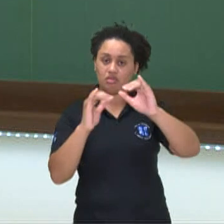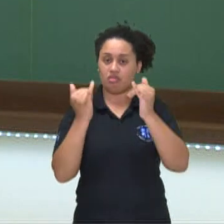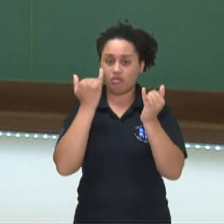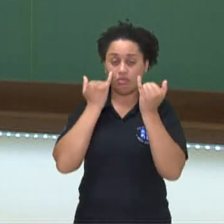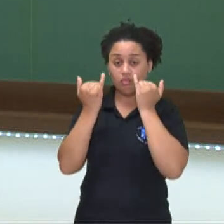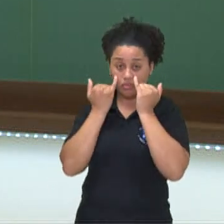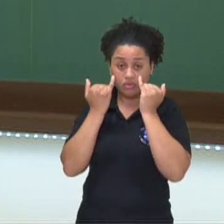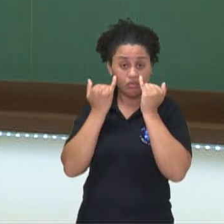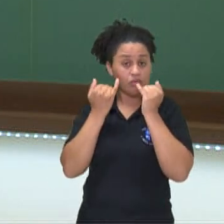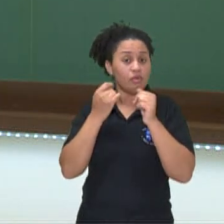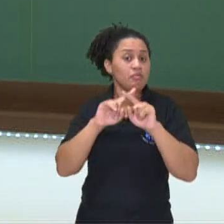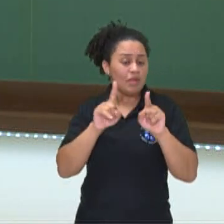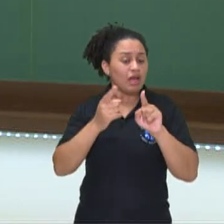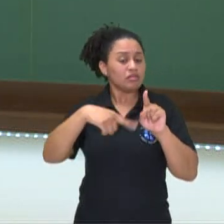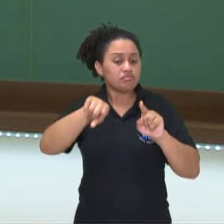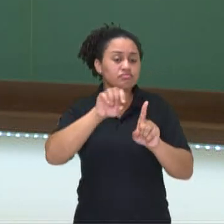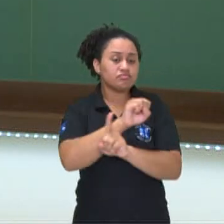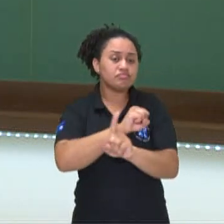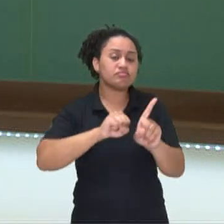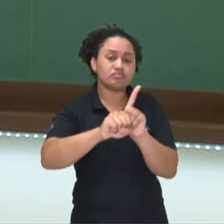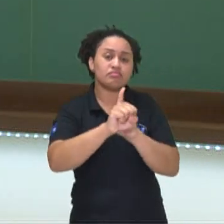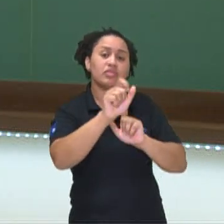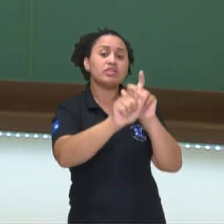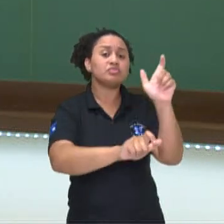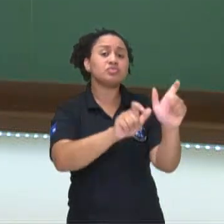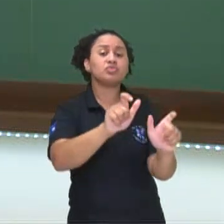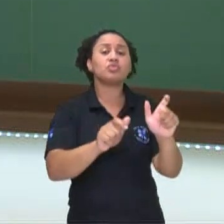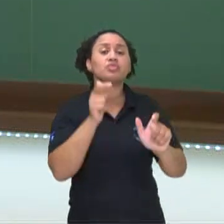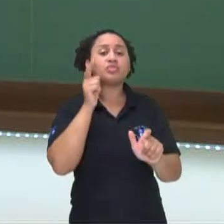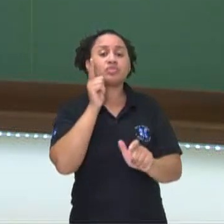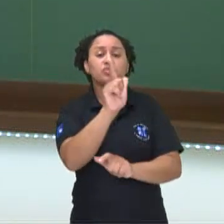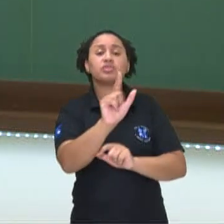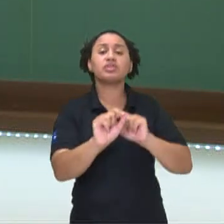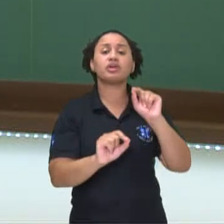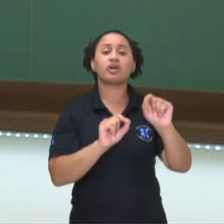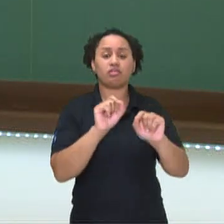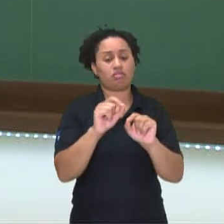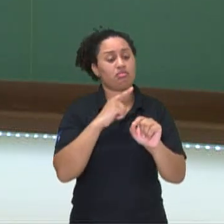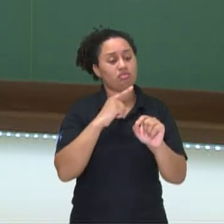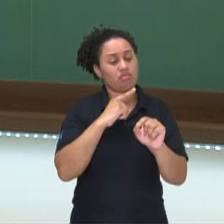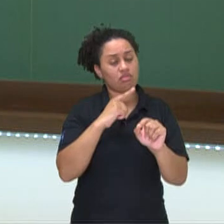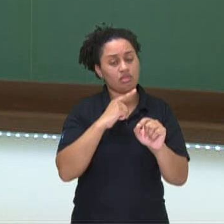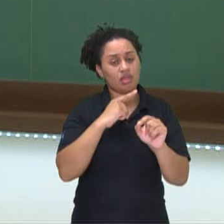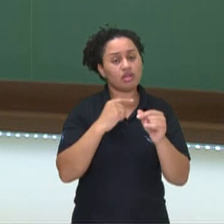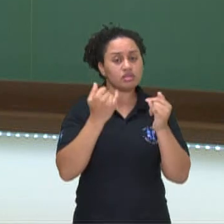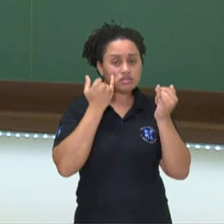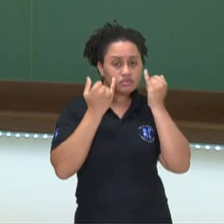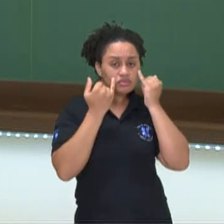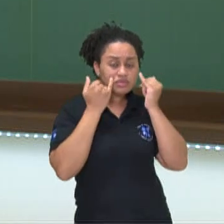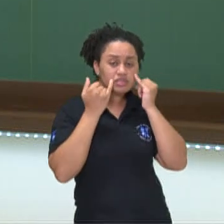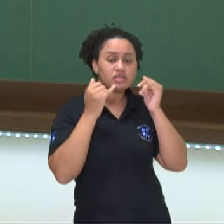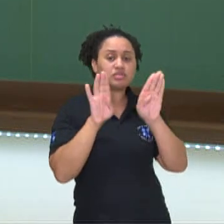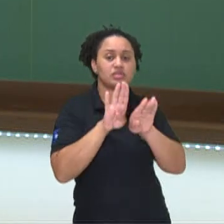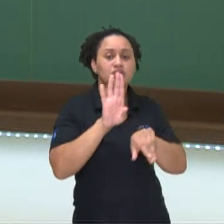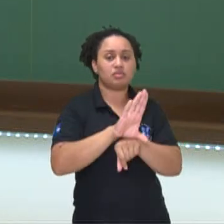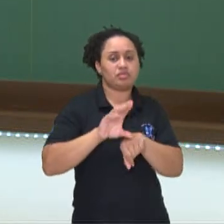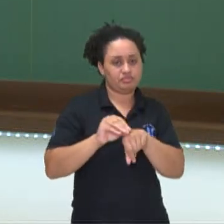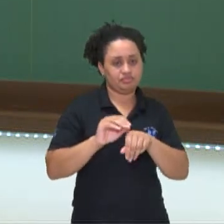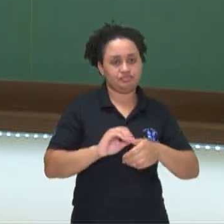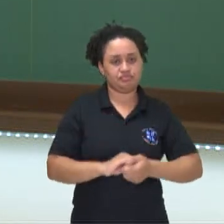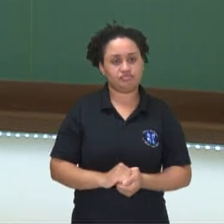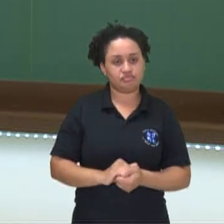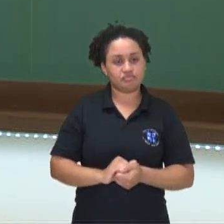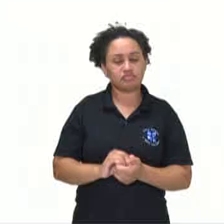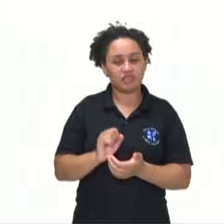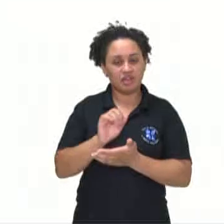informação, para que assim a sociedade, as pessoas possam dispor do acesso à informação e ao conhecimento. A imagem